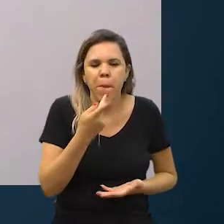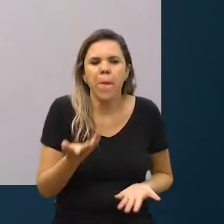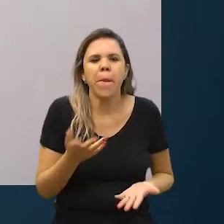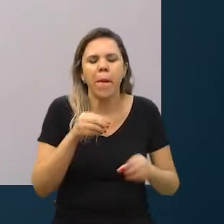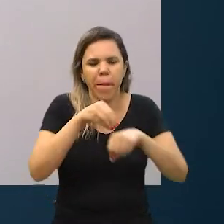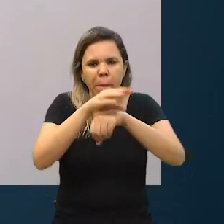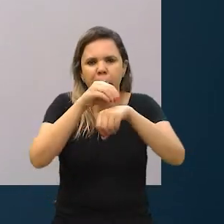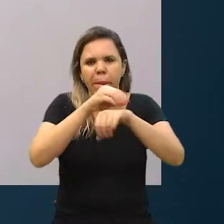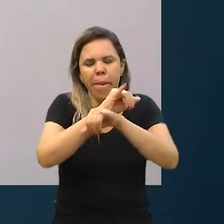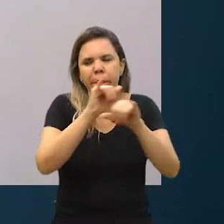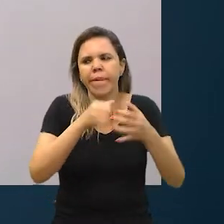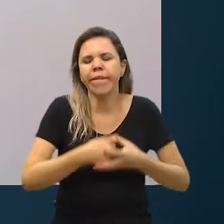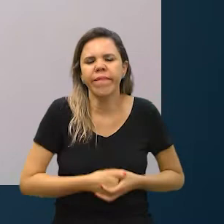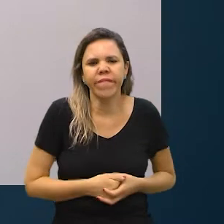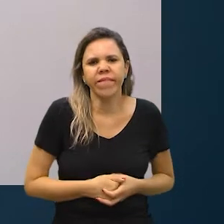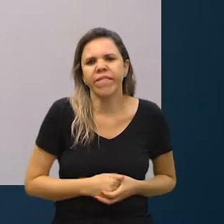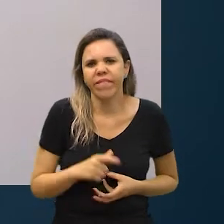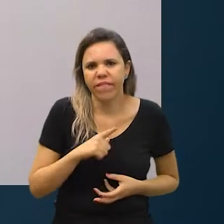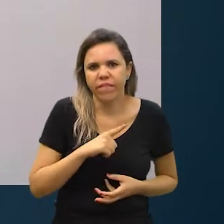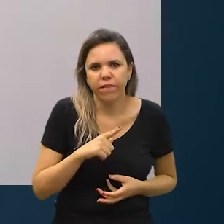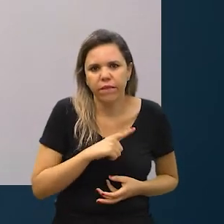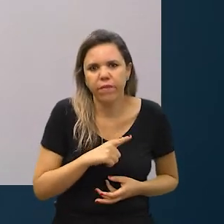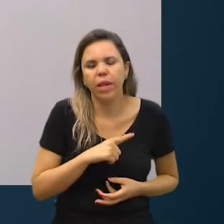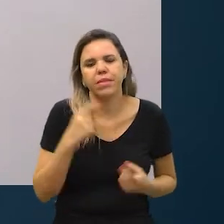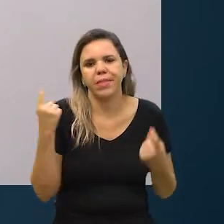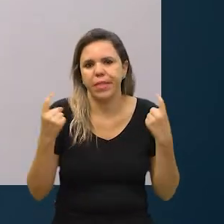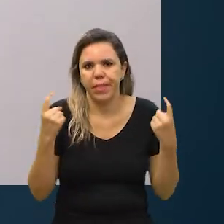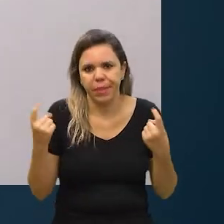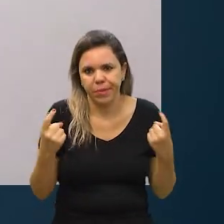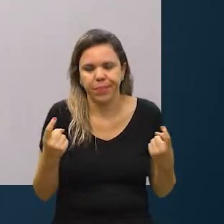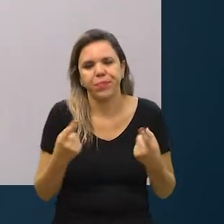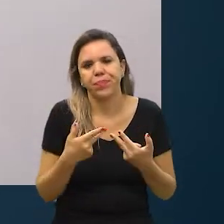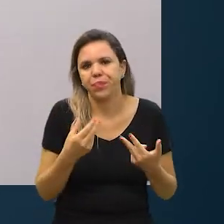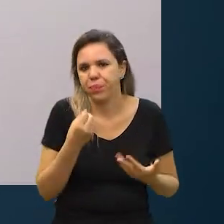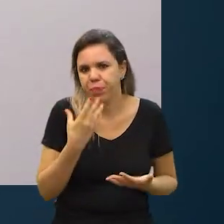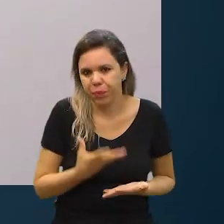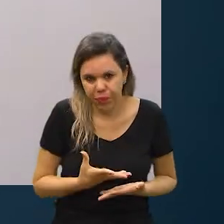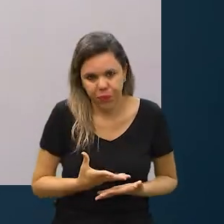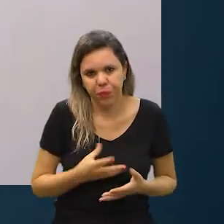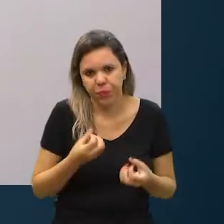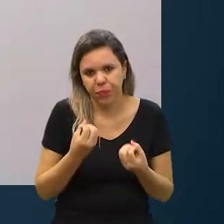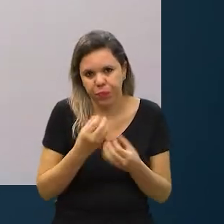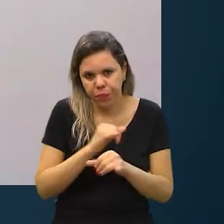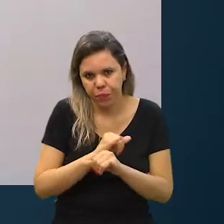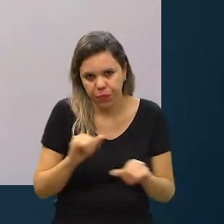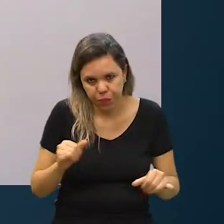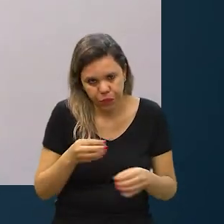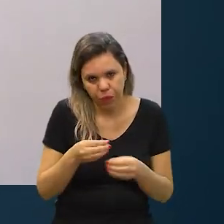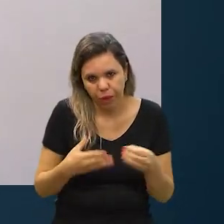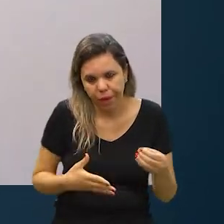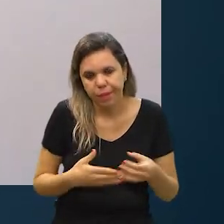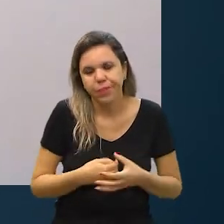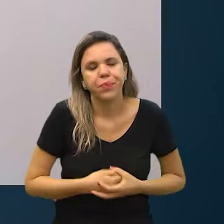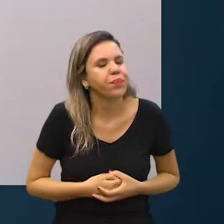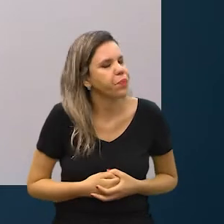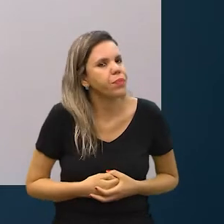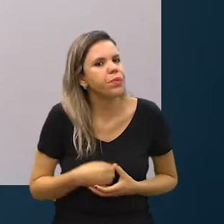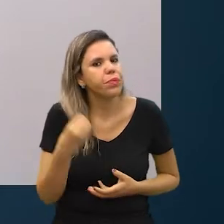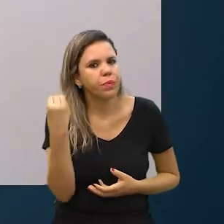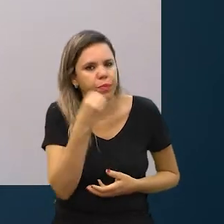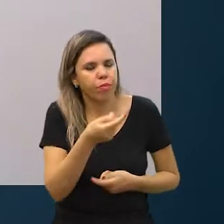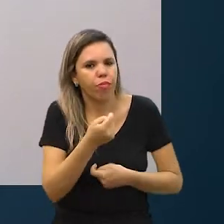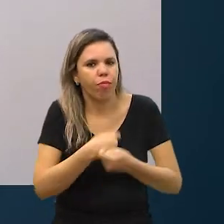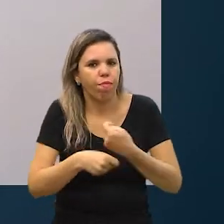gente transmite, né? Então a gente tem que se preocupar em trazer coisas boas, trazer informação, trazer conteúdo, trazer network,